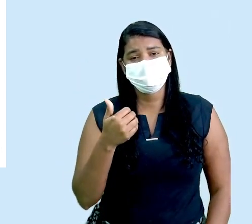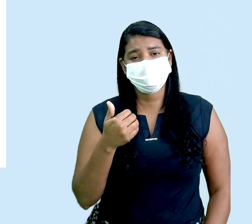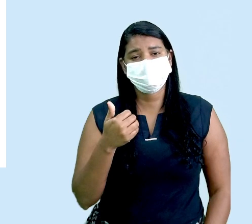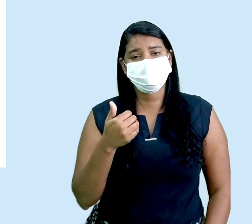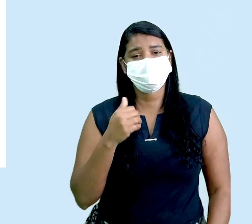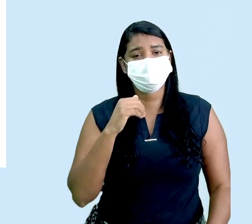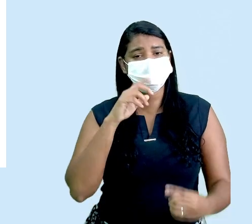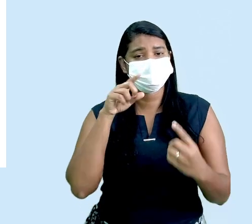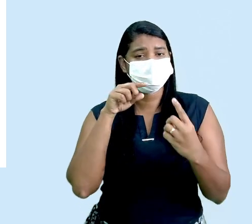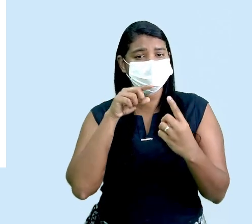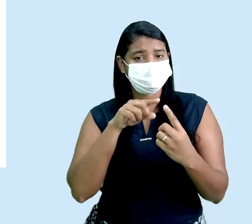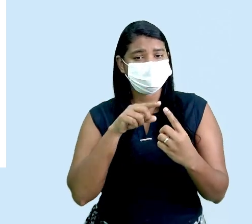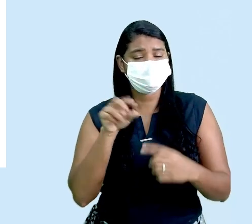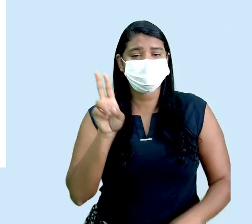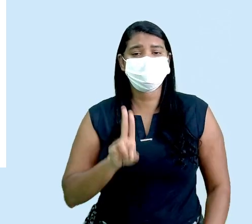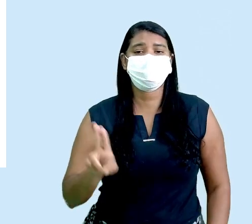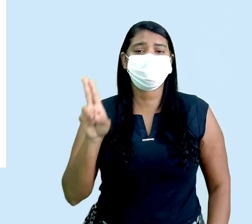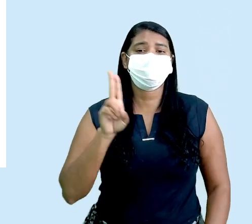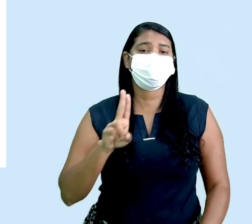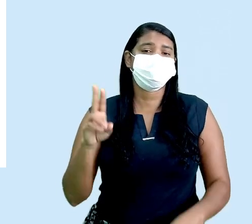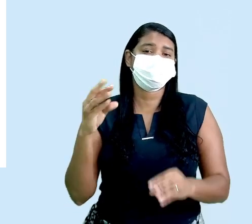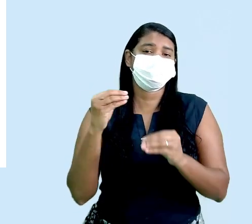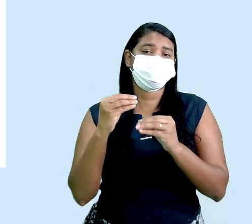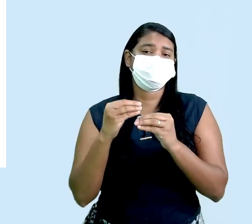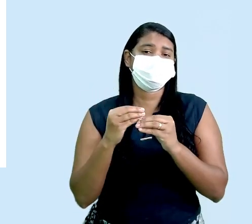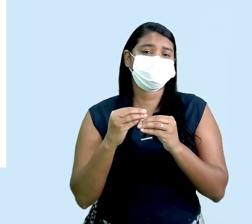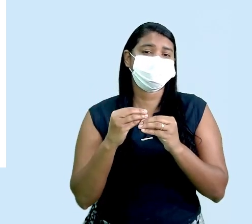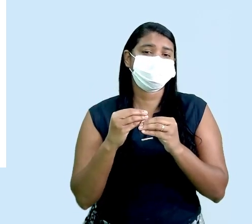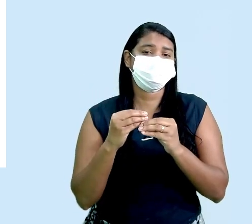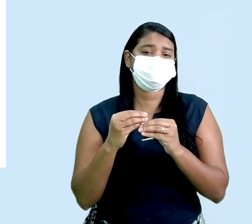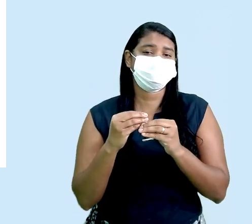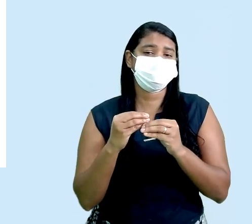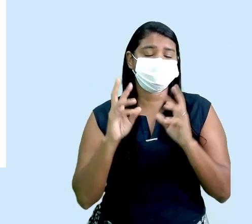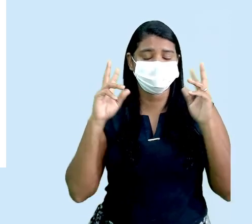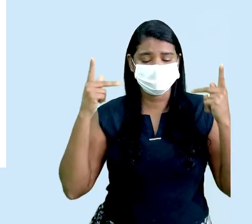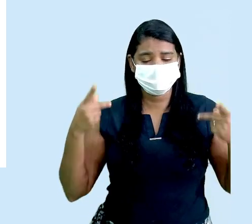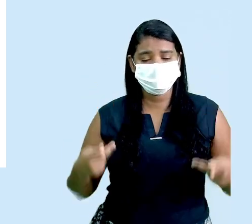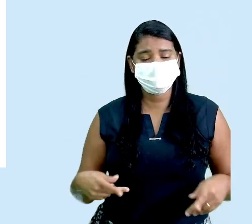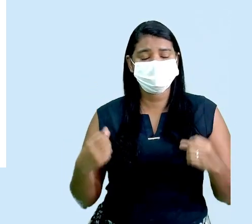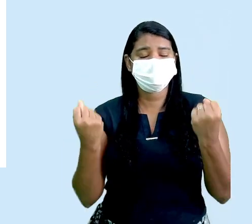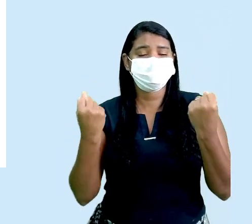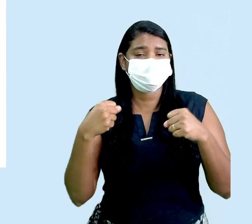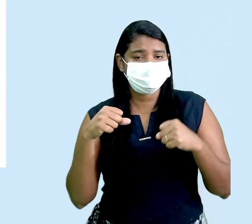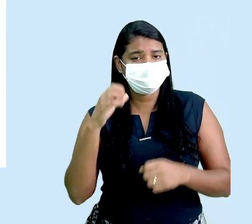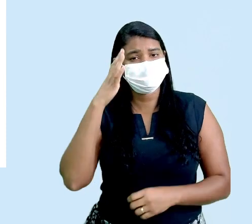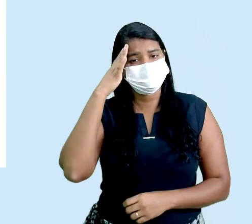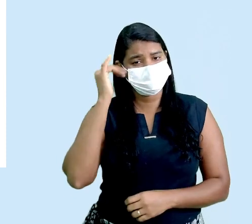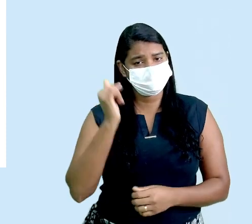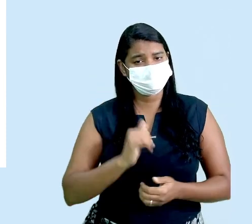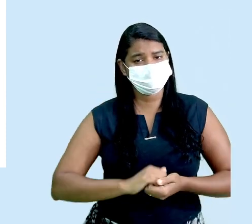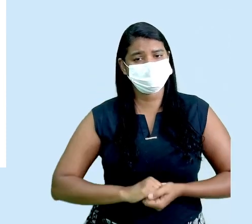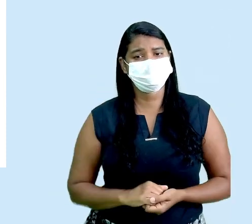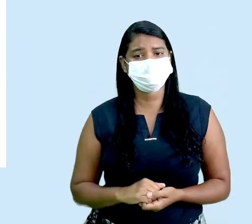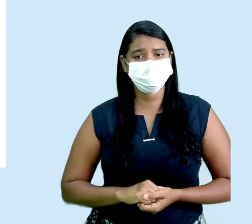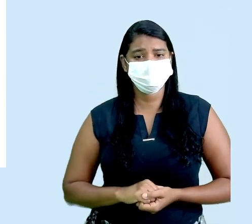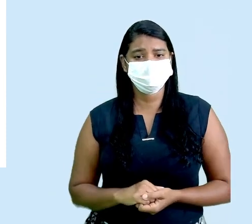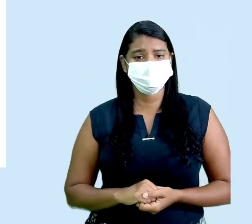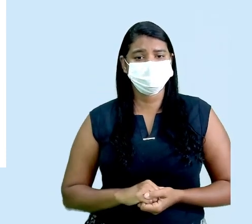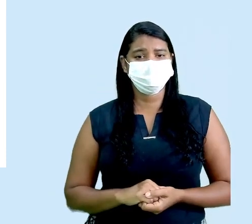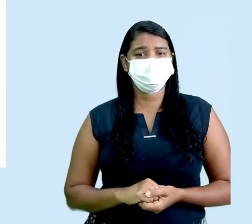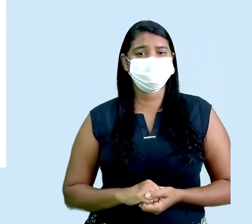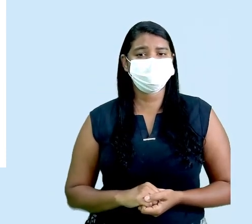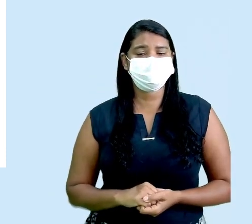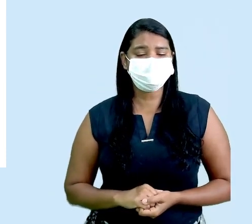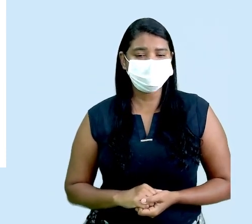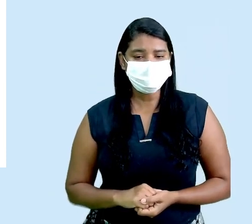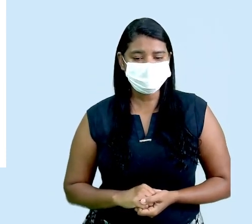do uso, quanto do ponto de vista da estética. Porque o ser humano precisa disso, a gente sabe, né? O ser humano precisa do elemento estético